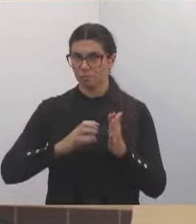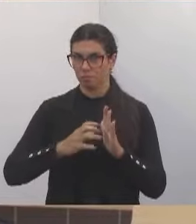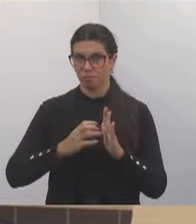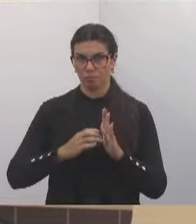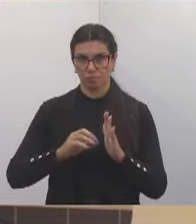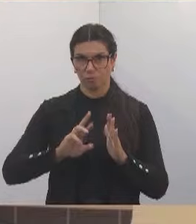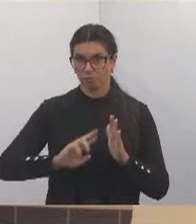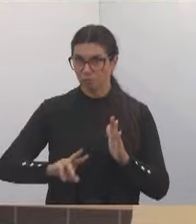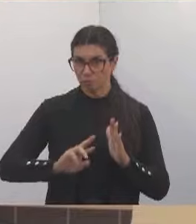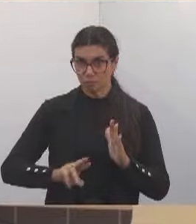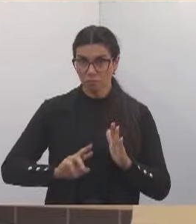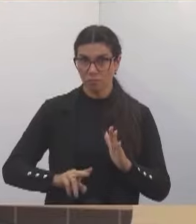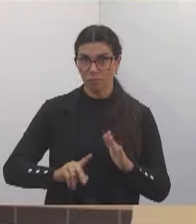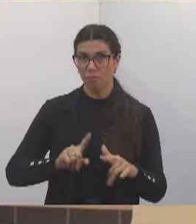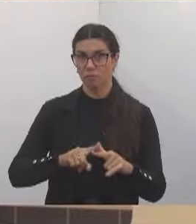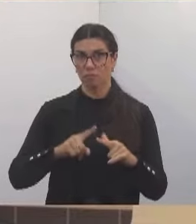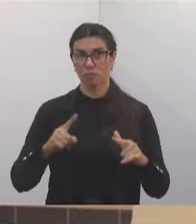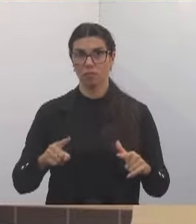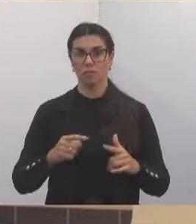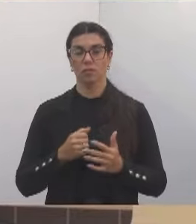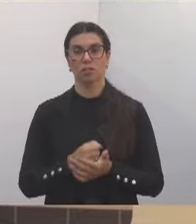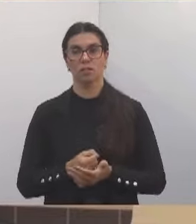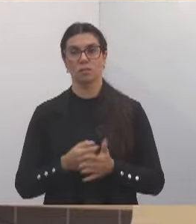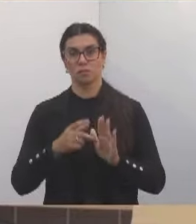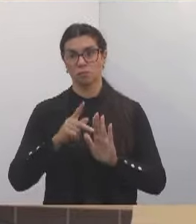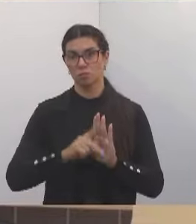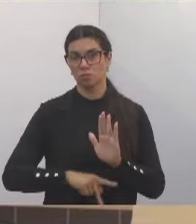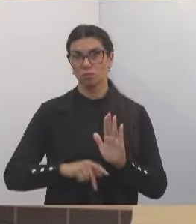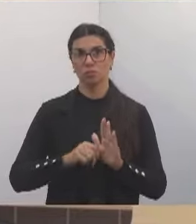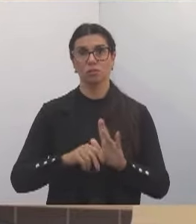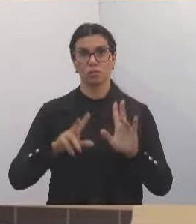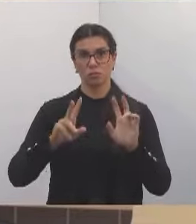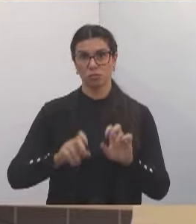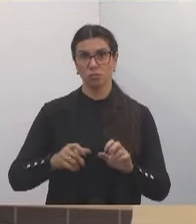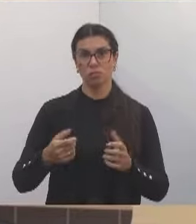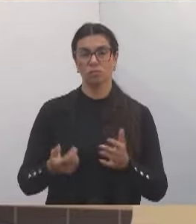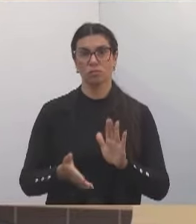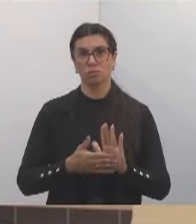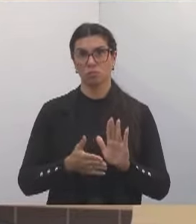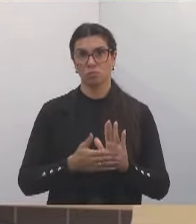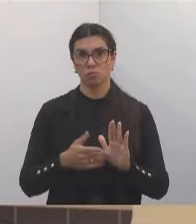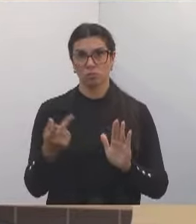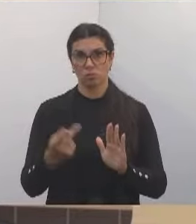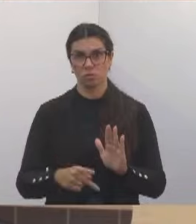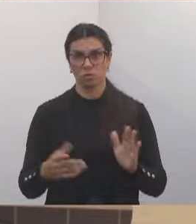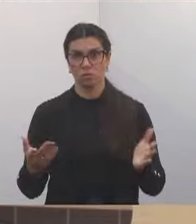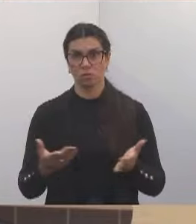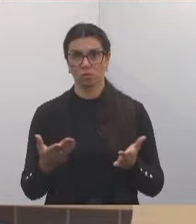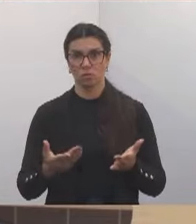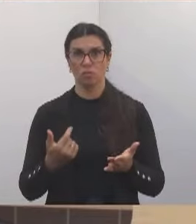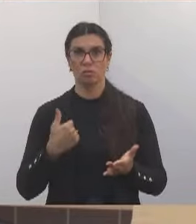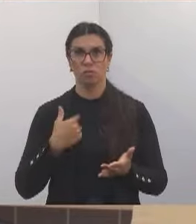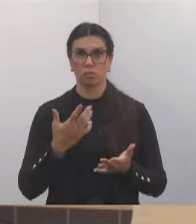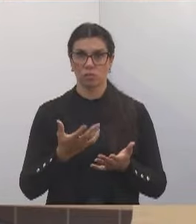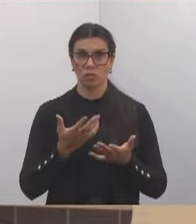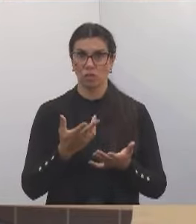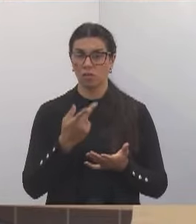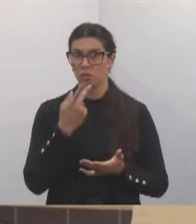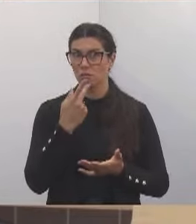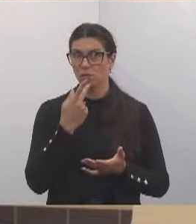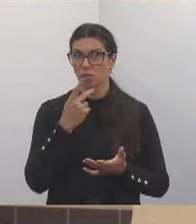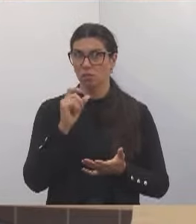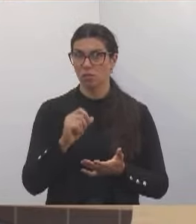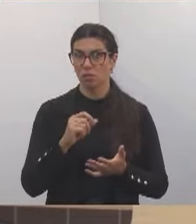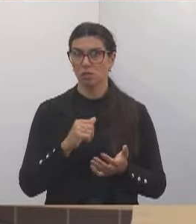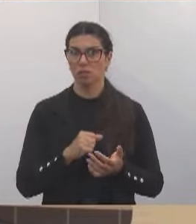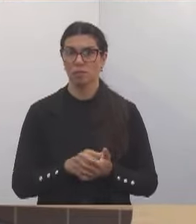momento jogar para a torcida ao apresentar projeto dessa natureza. E vou explicar do ponto de vista jurídico.